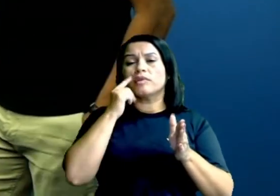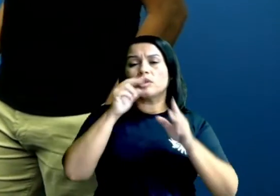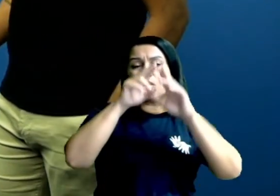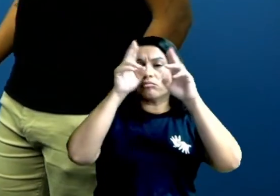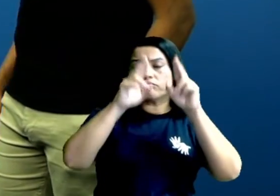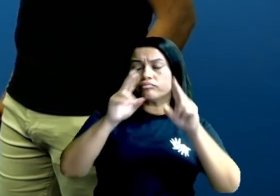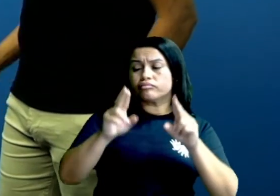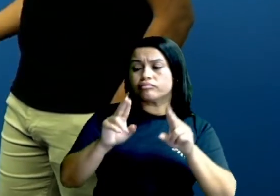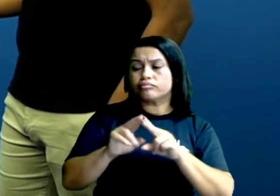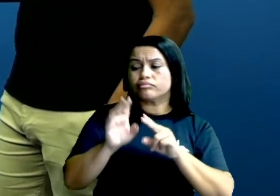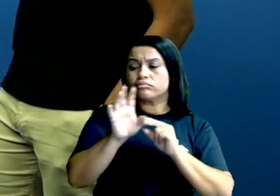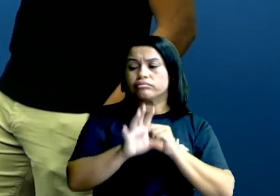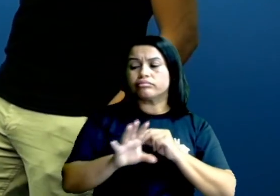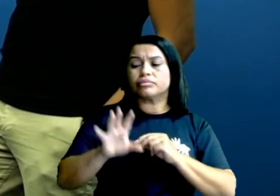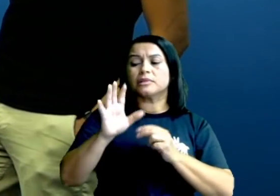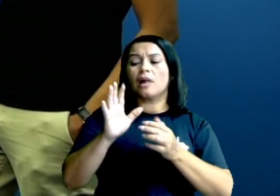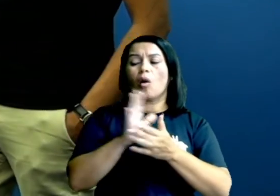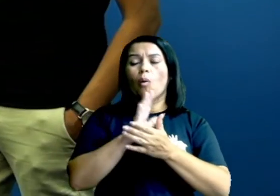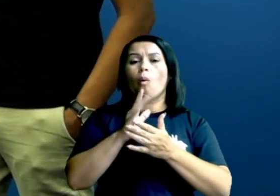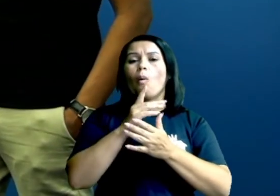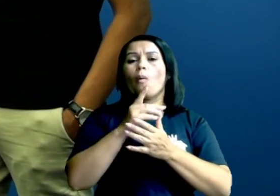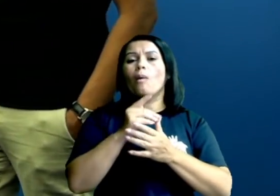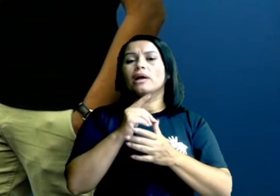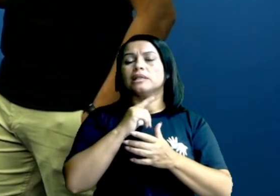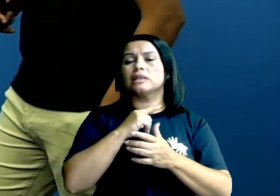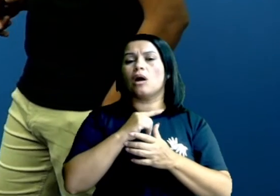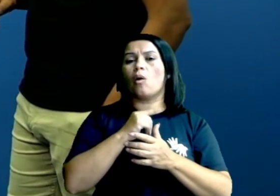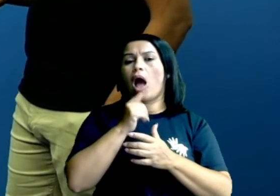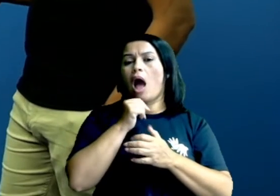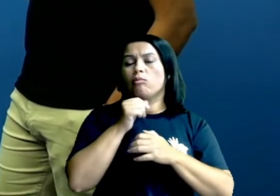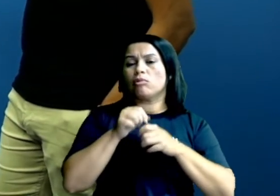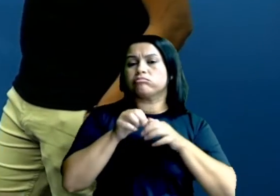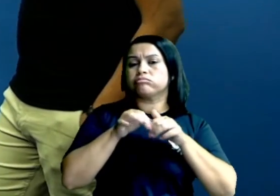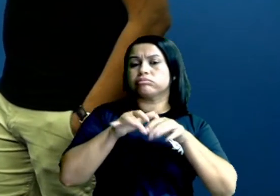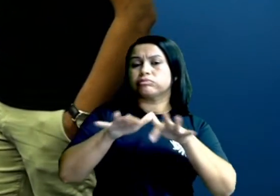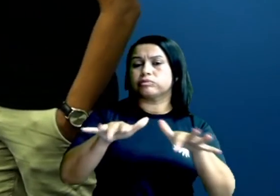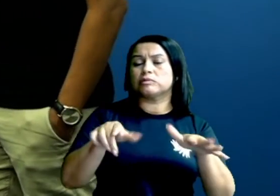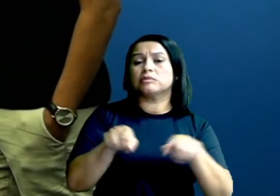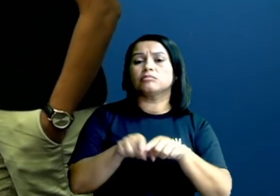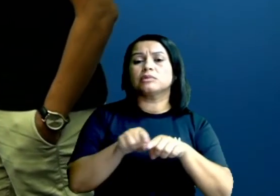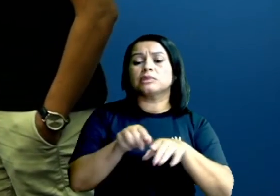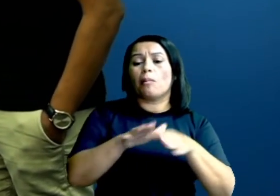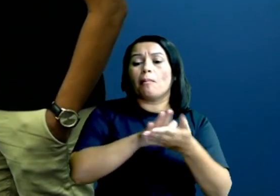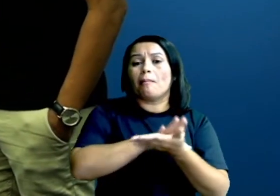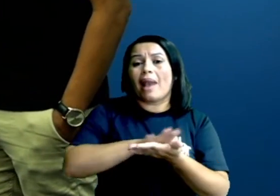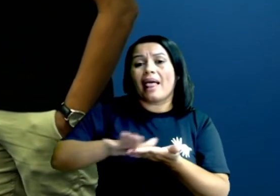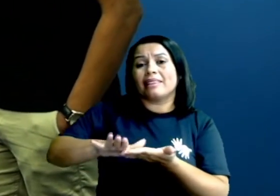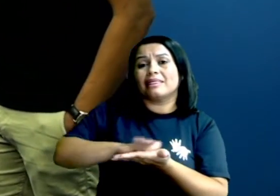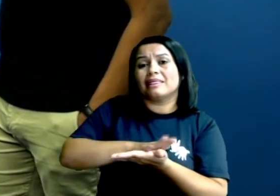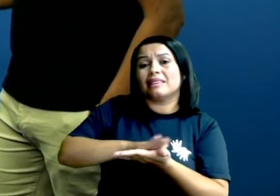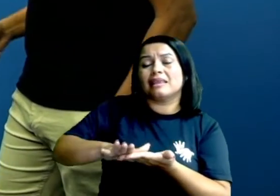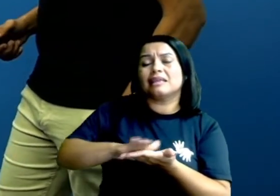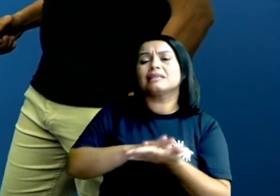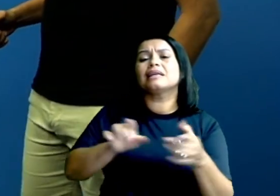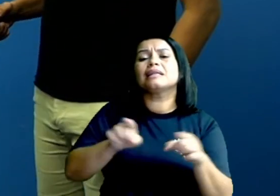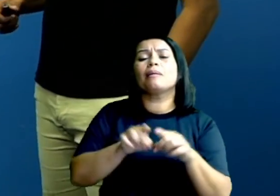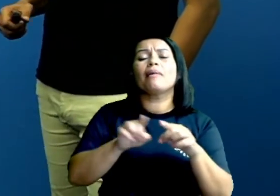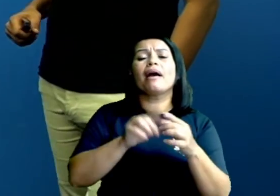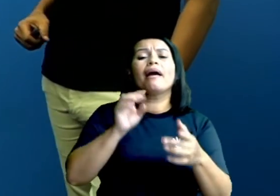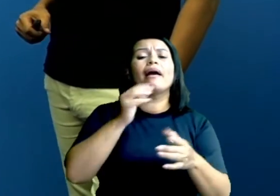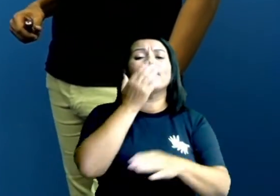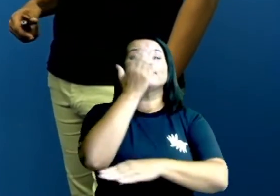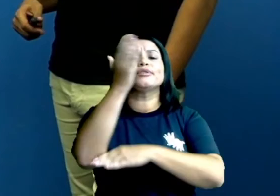seja, áreas que são inundadas por conta de ser uma planície realmente aí. E o desmatamento que vem atingindo